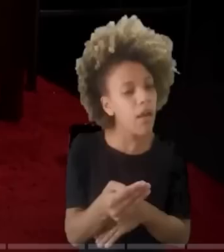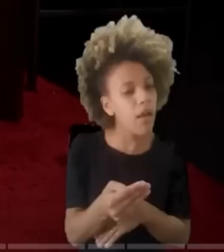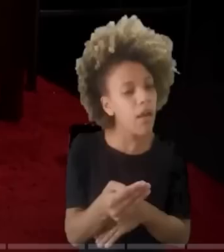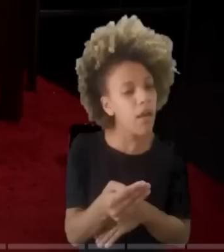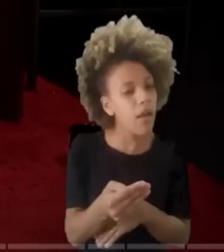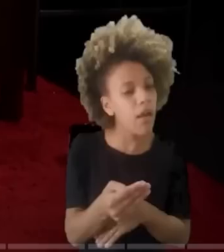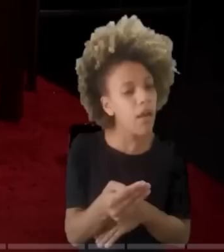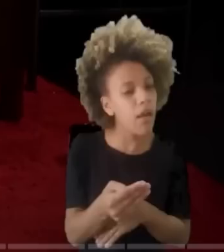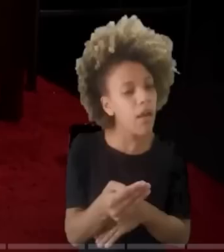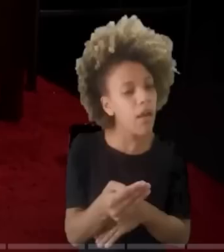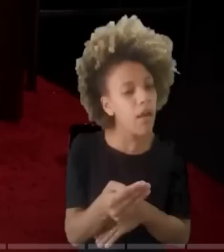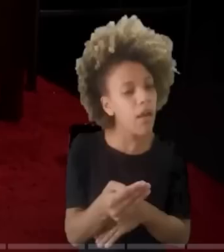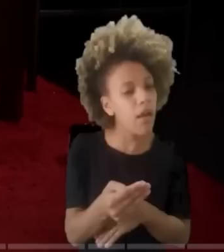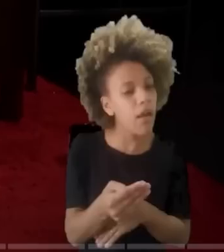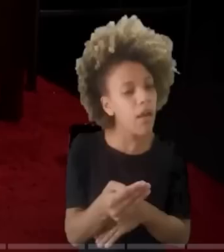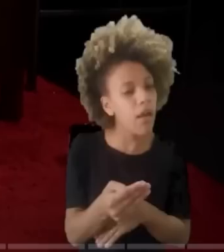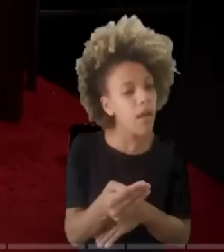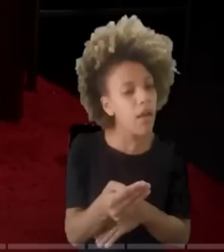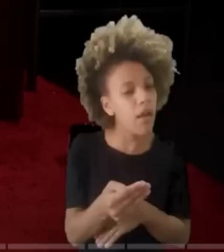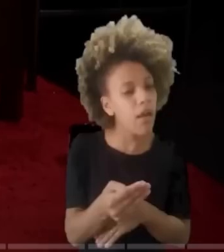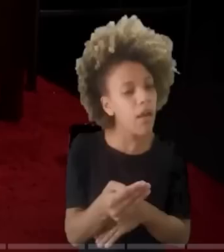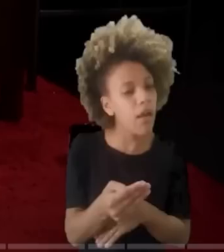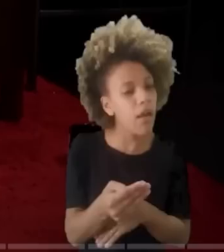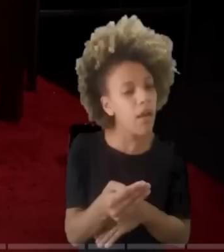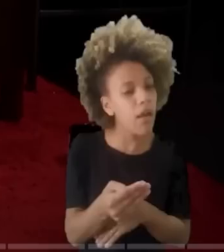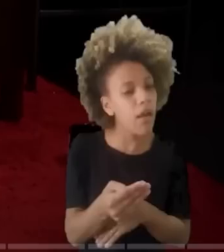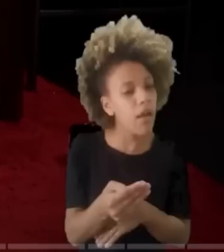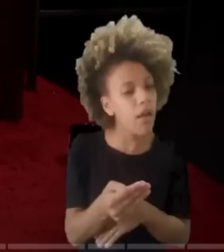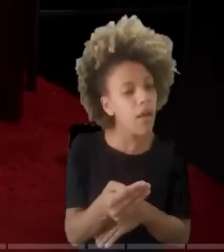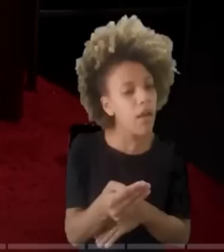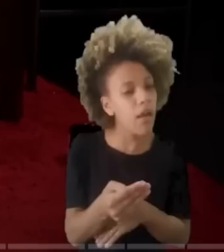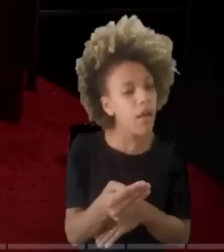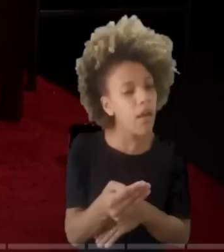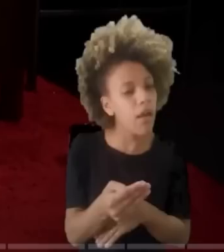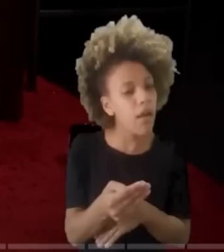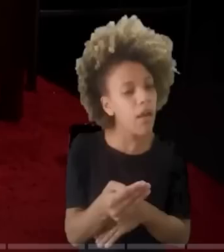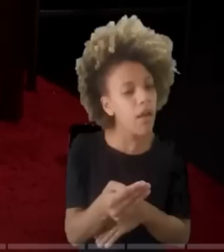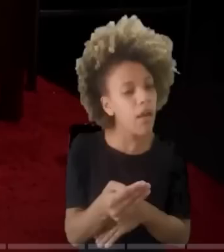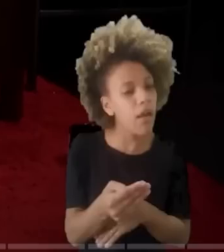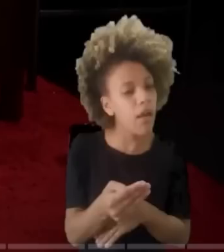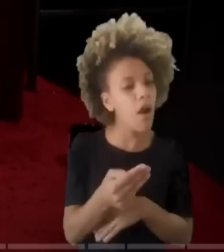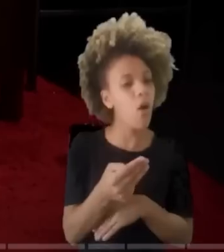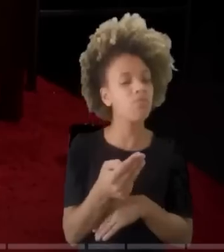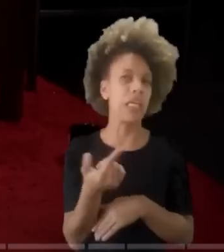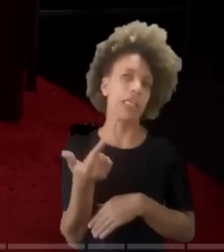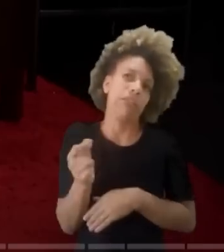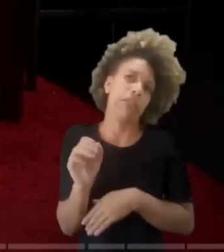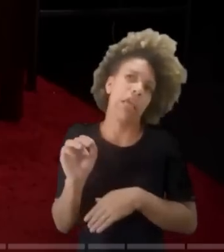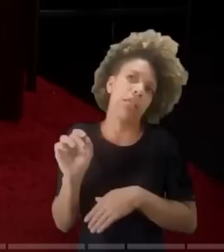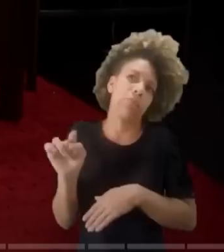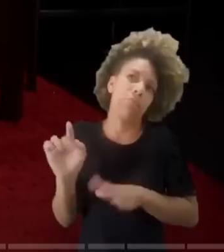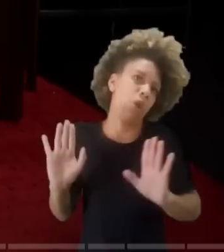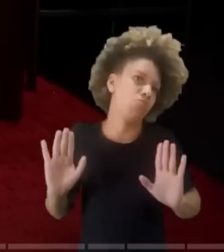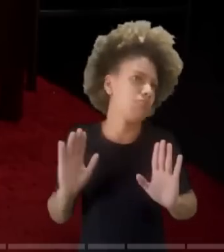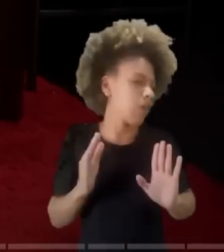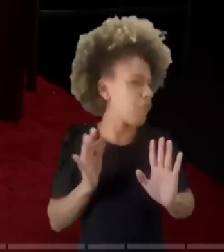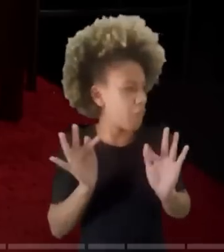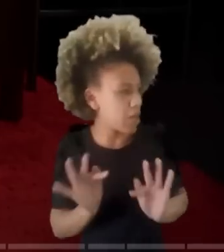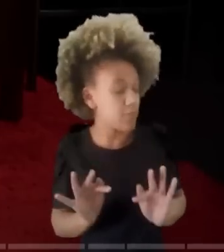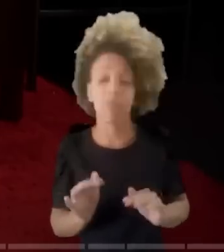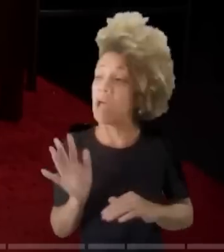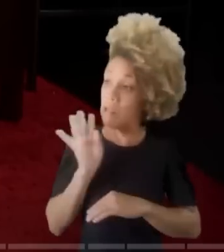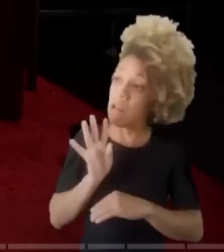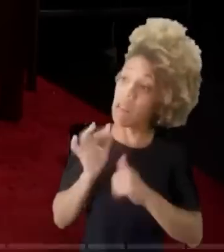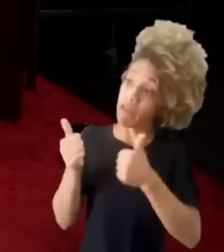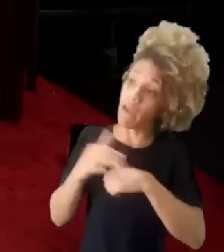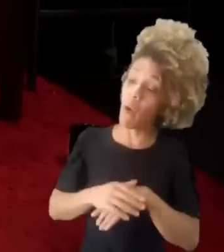só alguém ganhando um bom dinheiro aqui não é isso que acontece né o iFood domínio no mercado e você literalmente passar fome irmãos eu não tô feliz desde que eu quero dizer legal